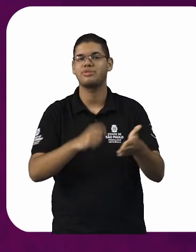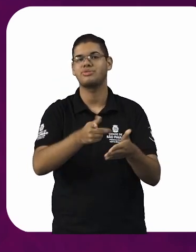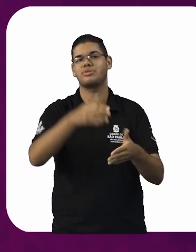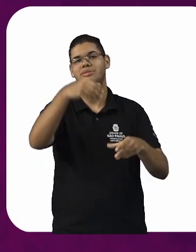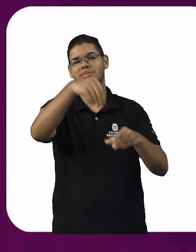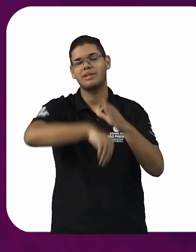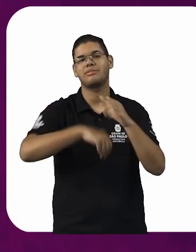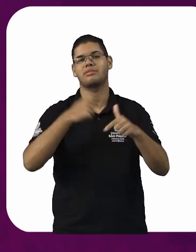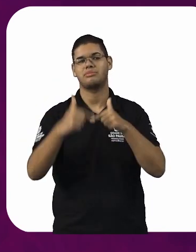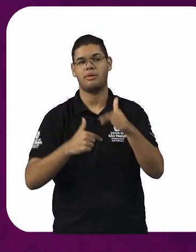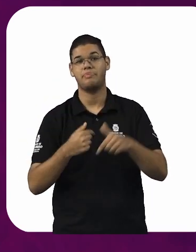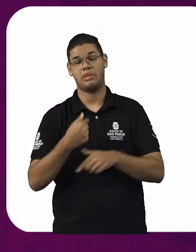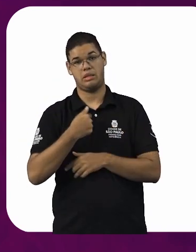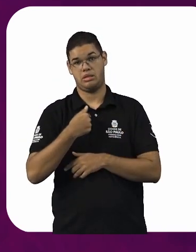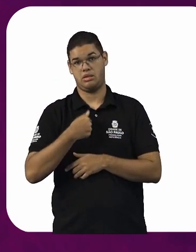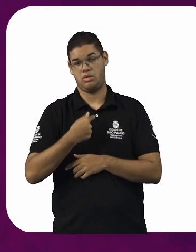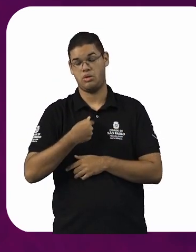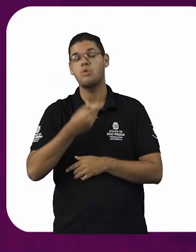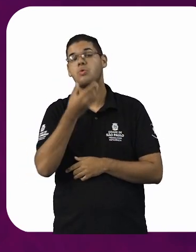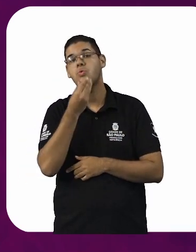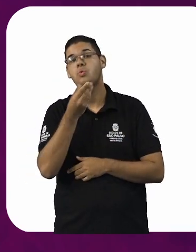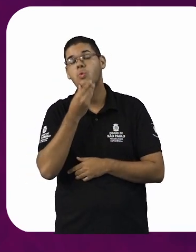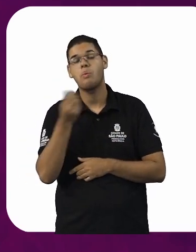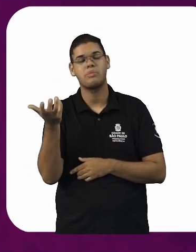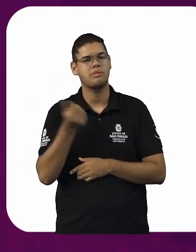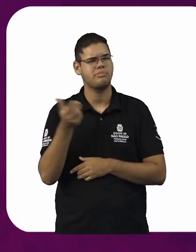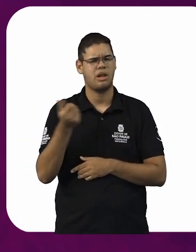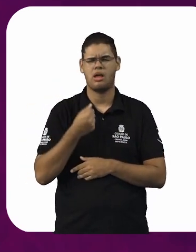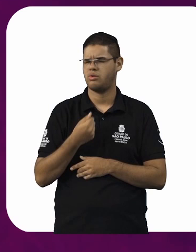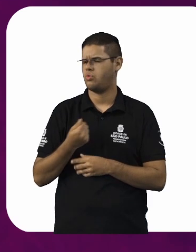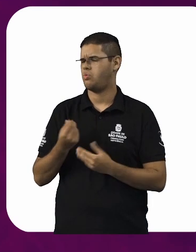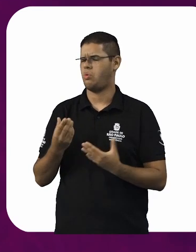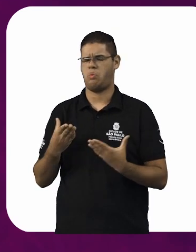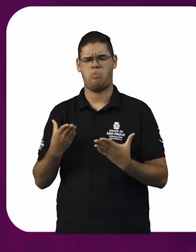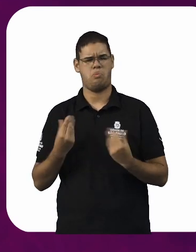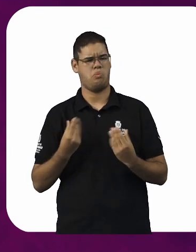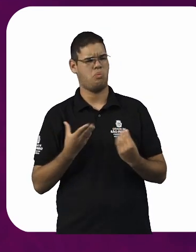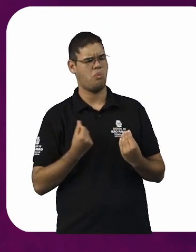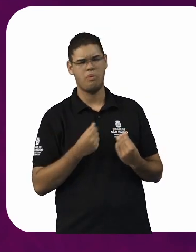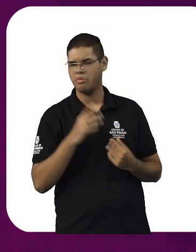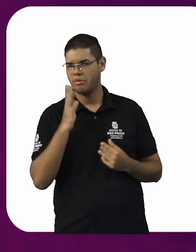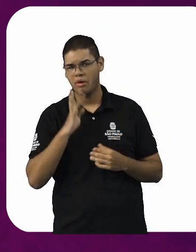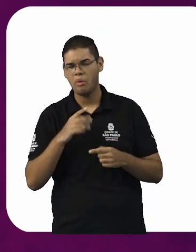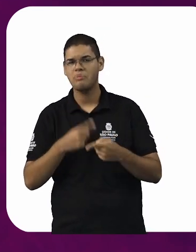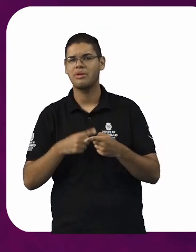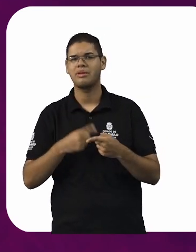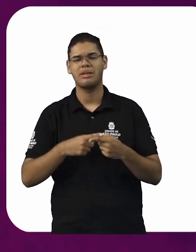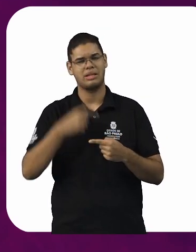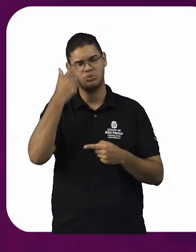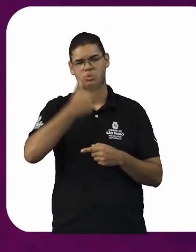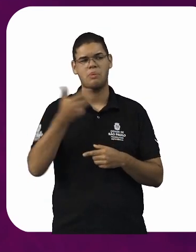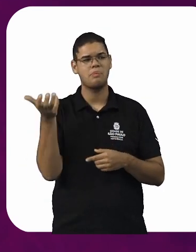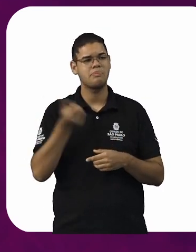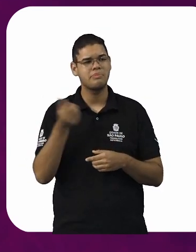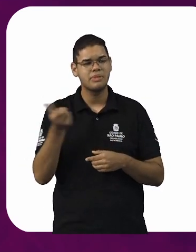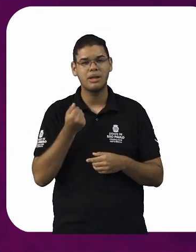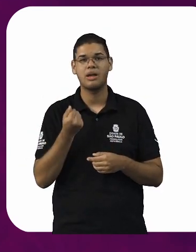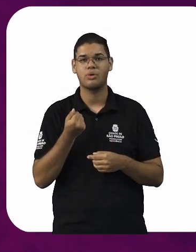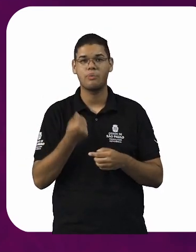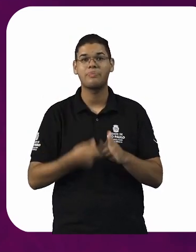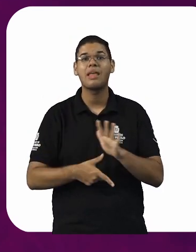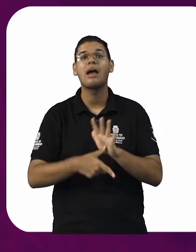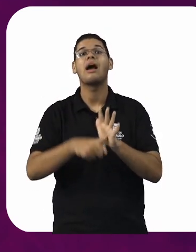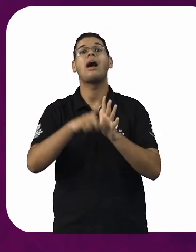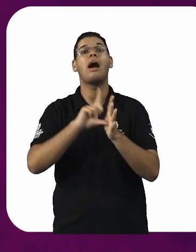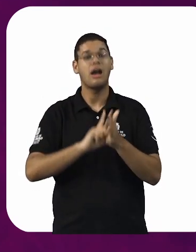Eu que sou um homem branco, muito privilegiado por ser branco, por ser advogado, eu sei que eu já não fui contratado, eu não tenho mais porque eu usava uma pulseira do